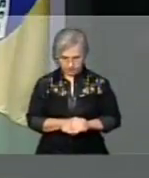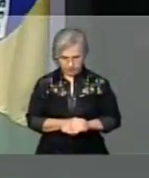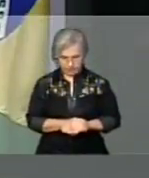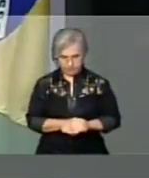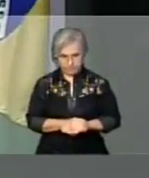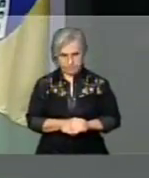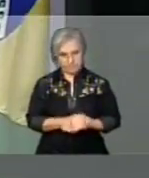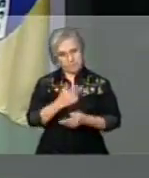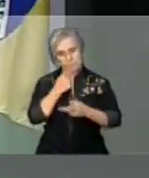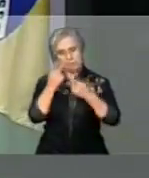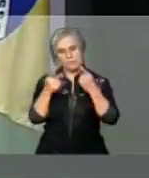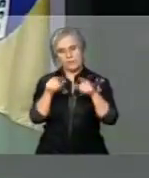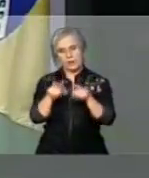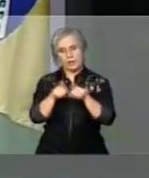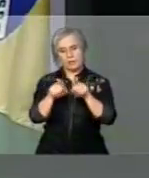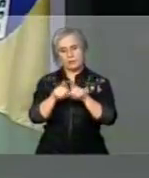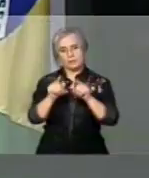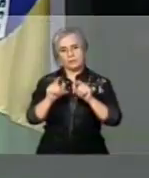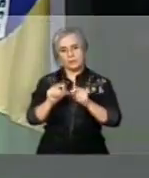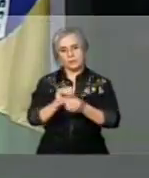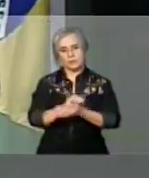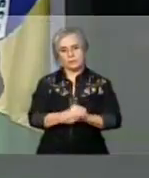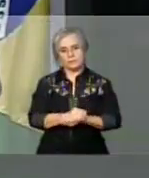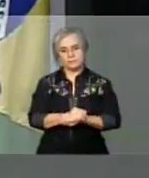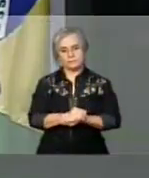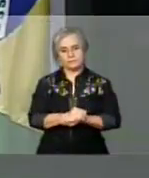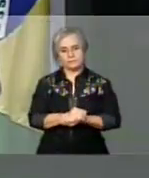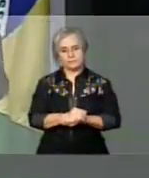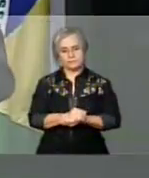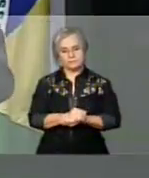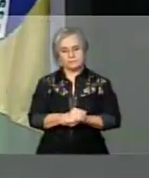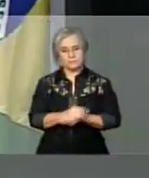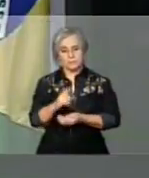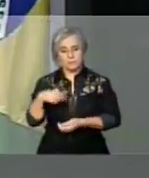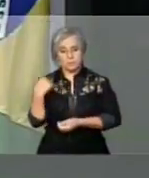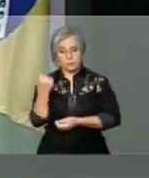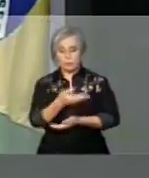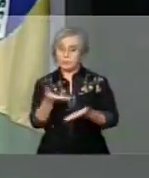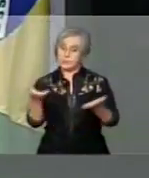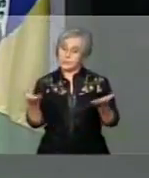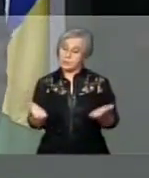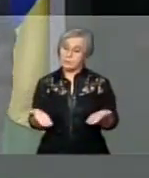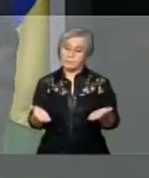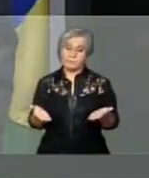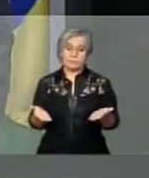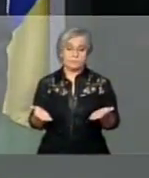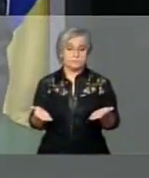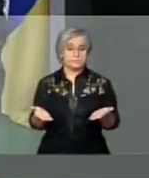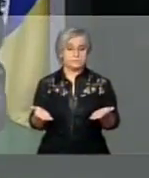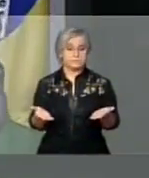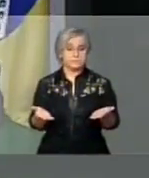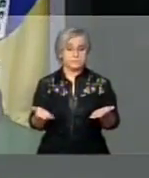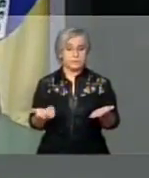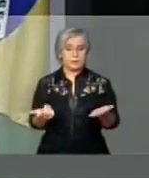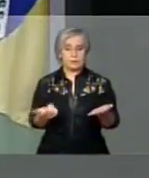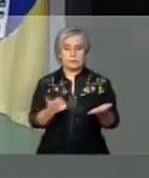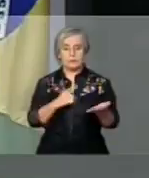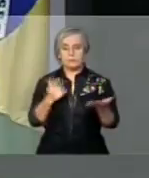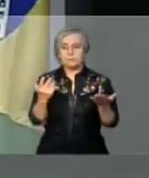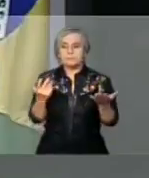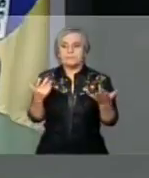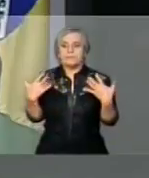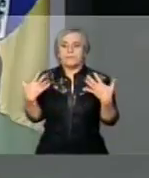fim, dizer, senhores e senhoras, que nós estamos aqui com um tabu nesta